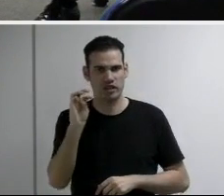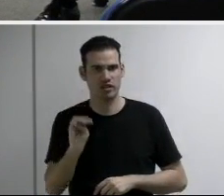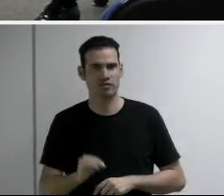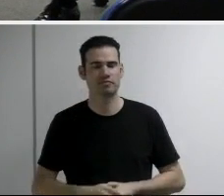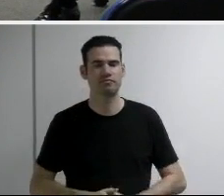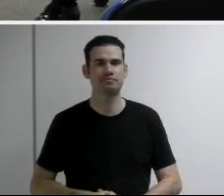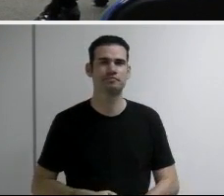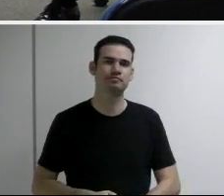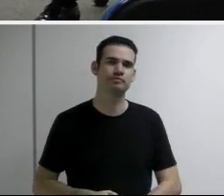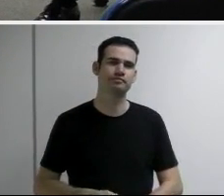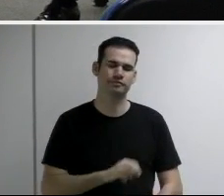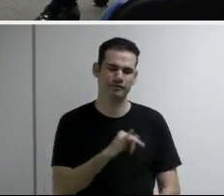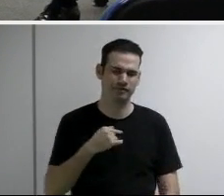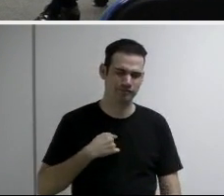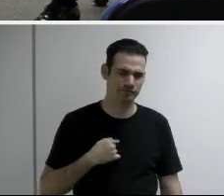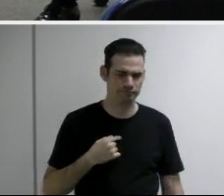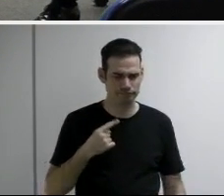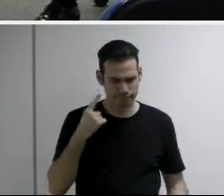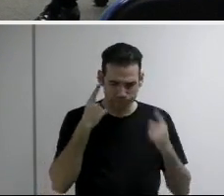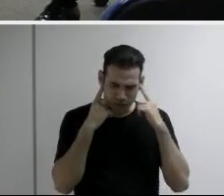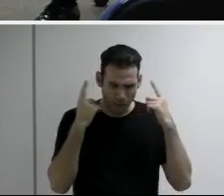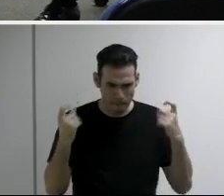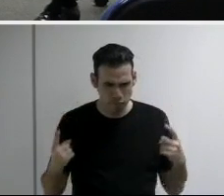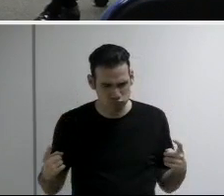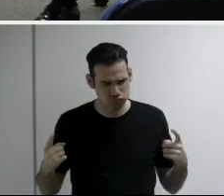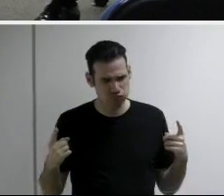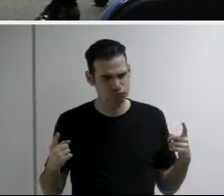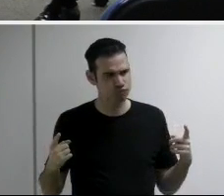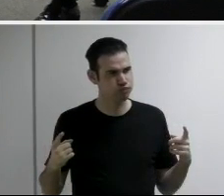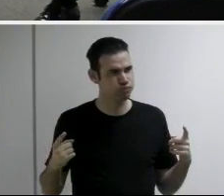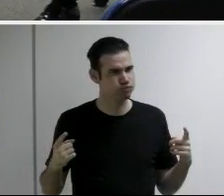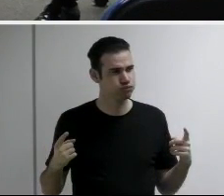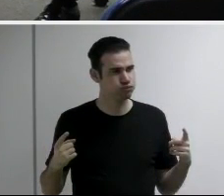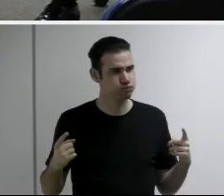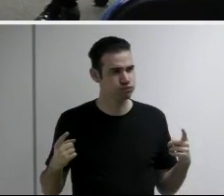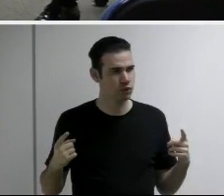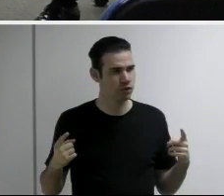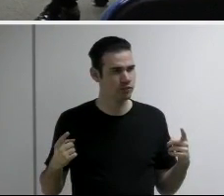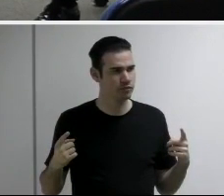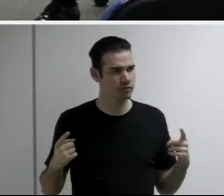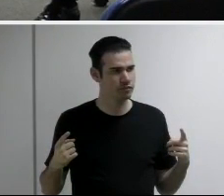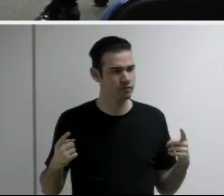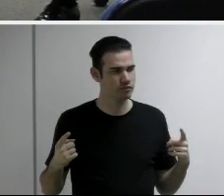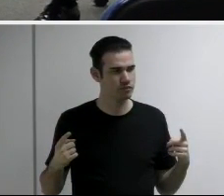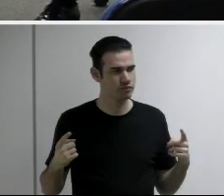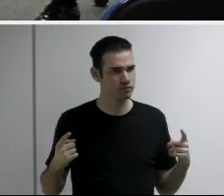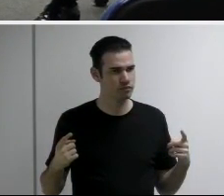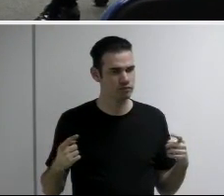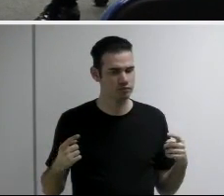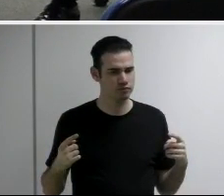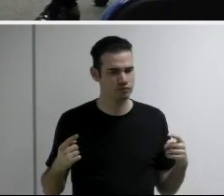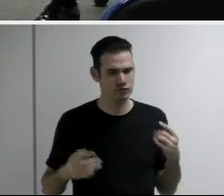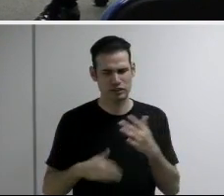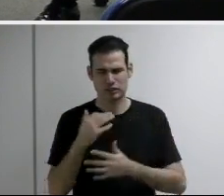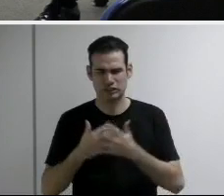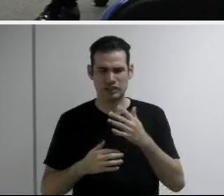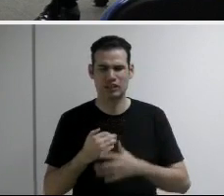tipo de barulho ou algum ruído, que a gente chama, nessa base de dados,